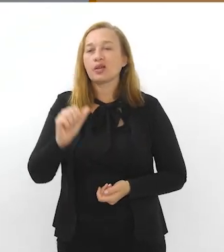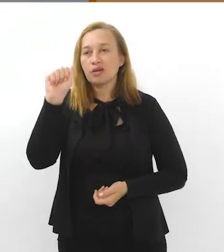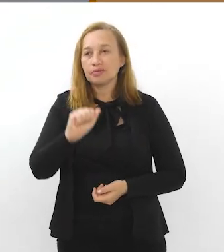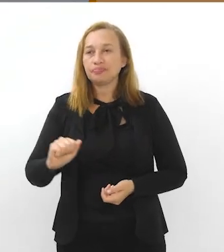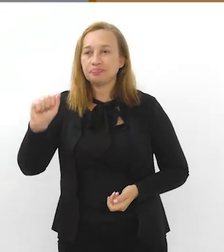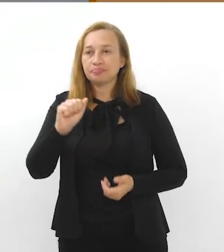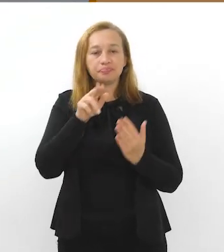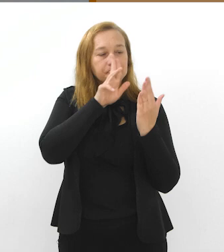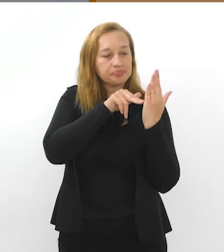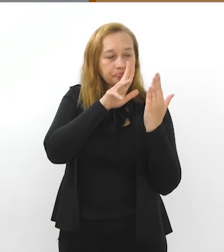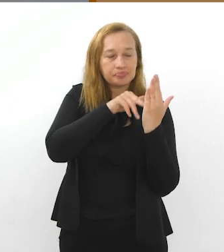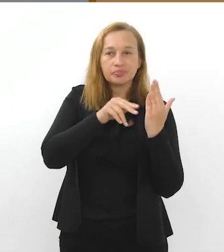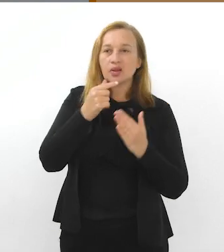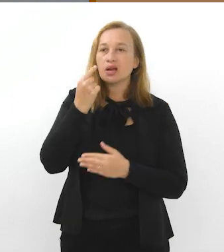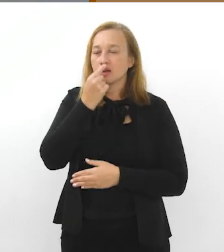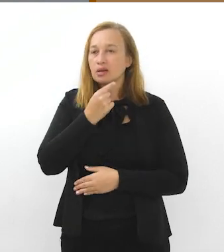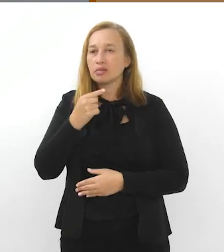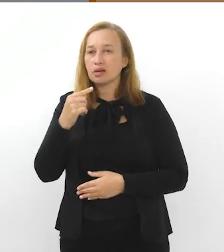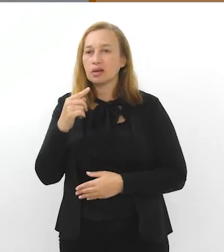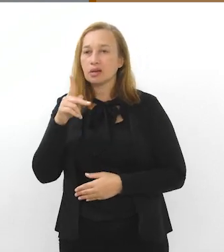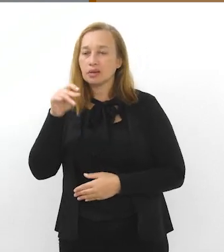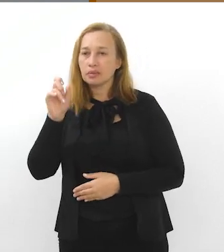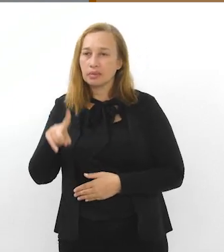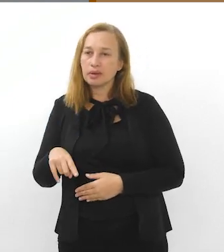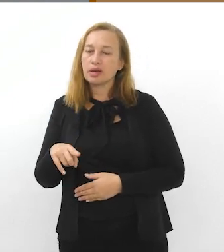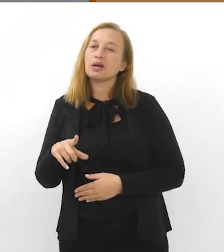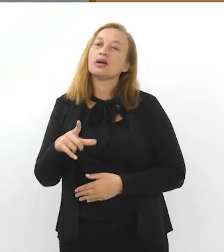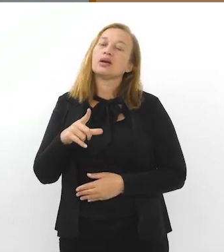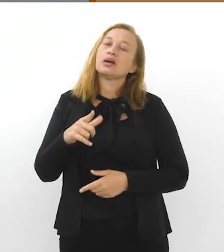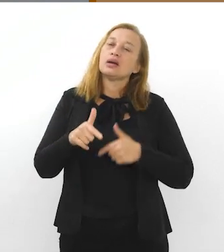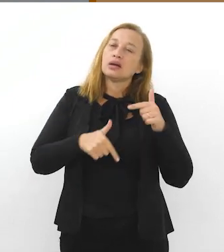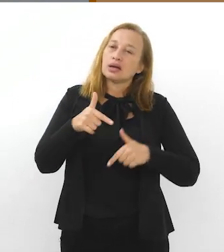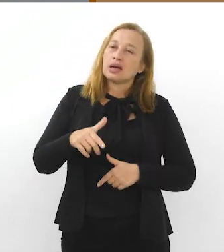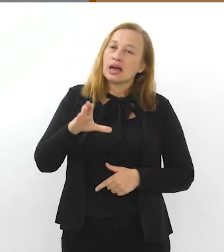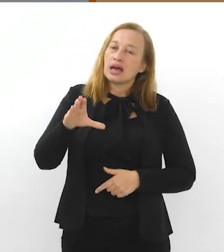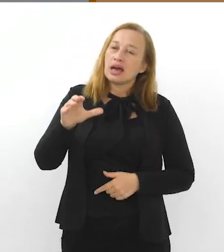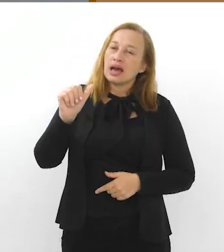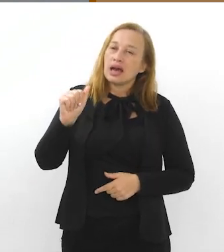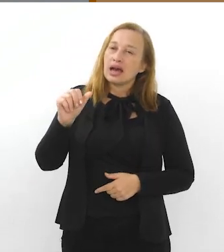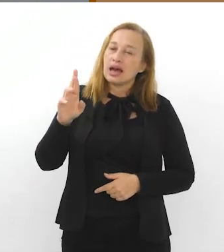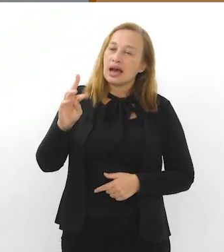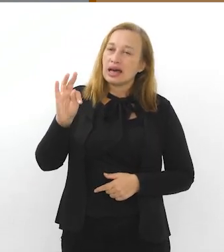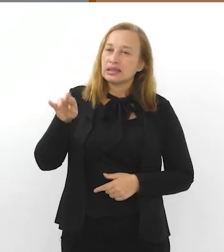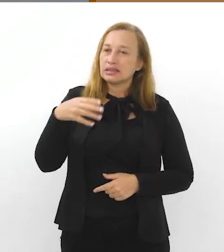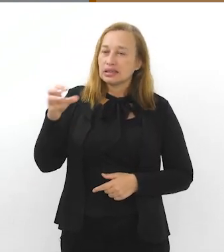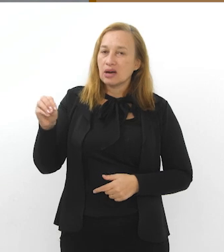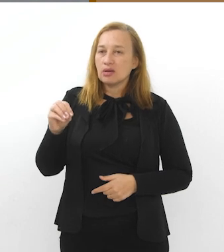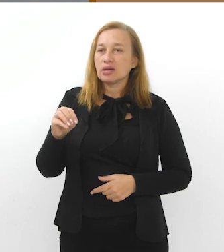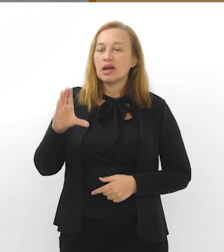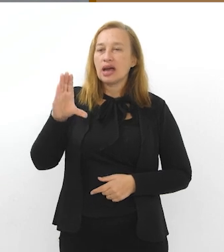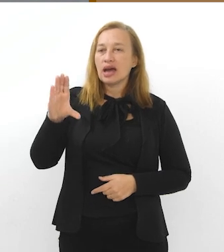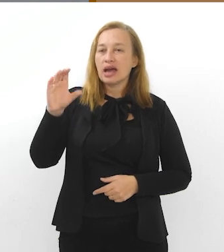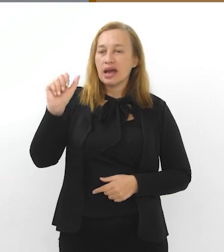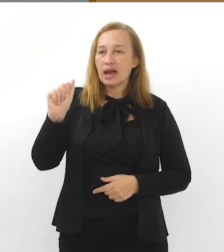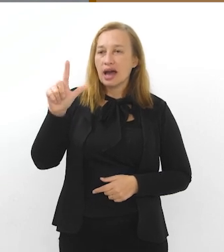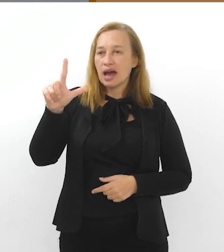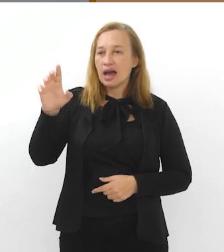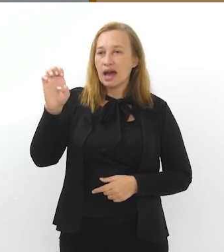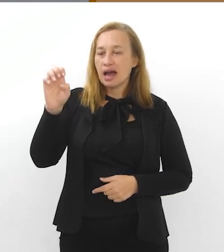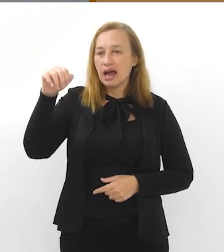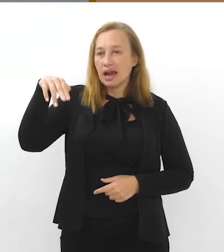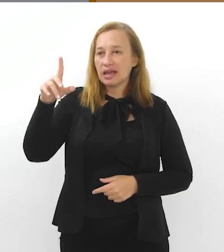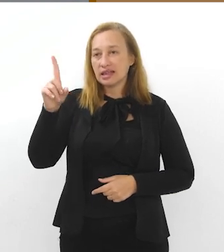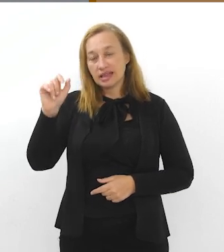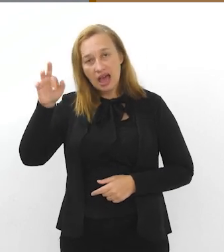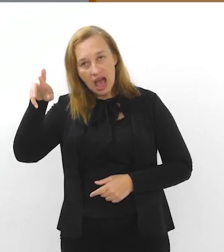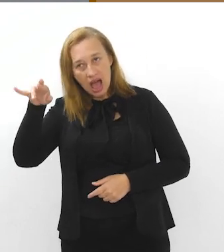A Associação dos Pintores, com a Boca e os Pés, trabalham muito com cartões e calendários, né? Então, a princípio, é porque